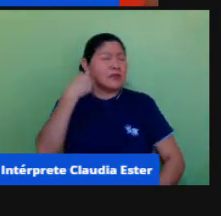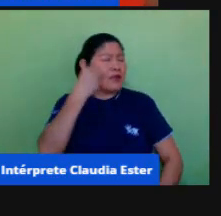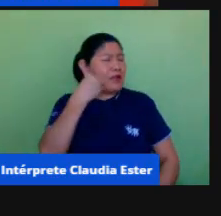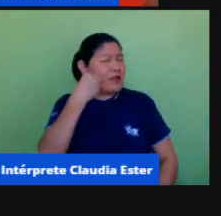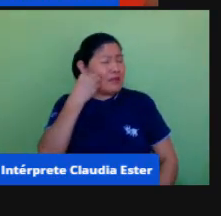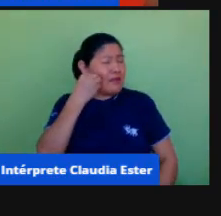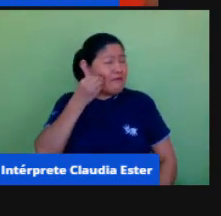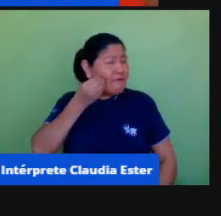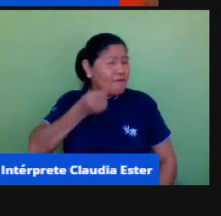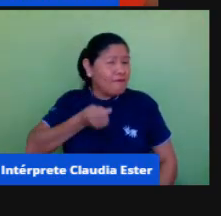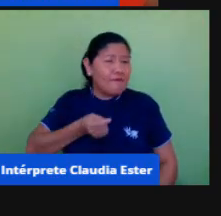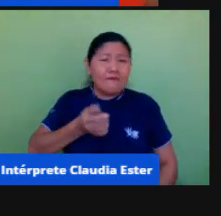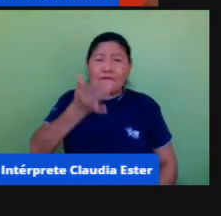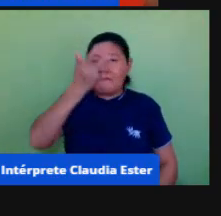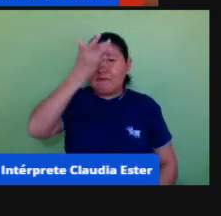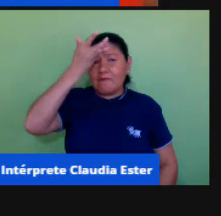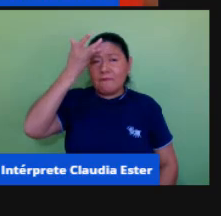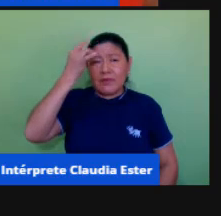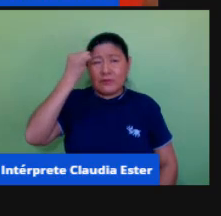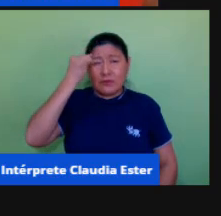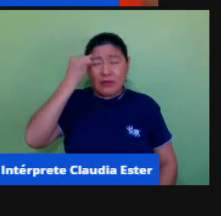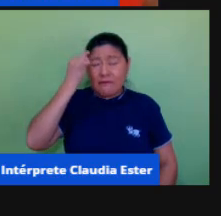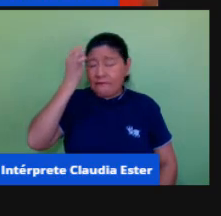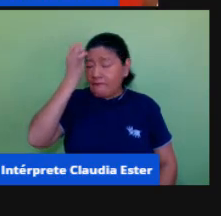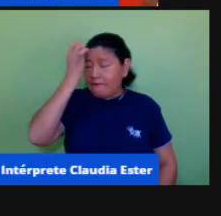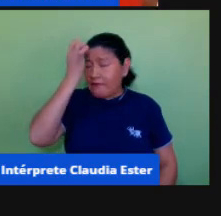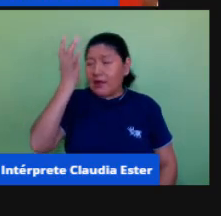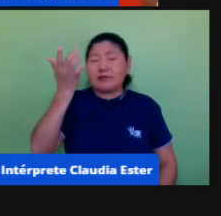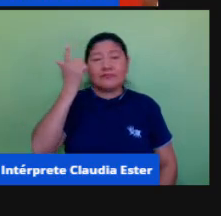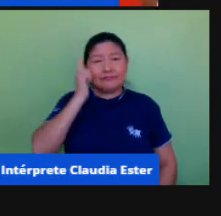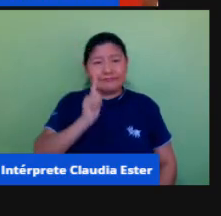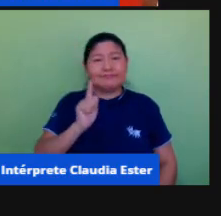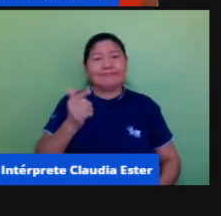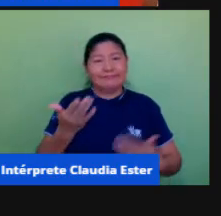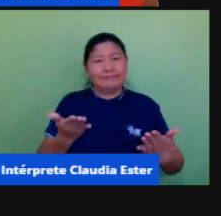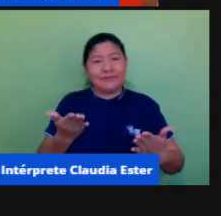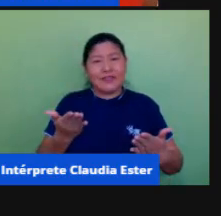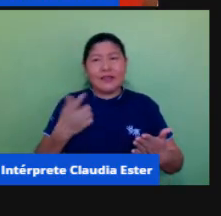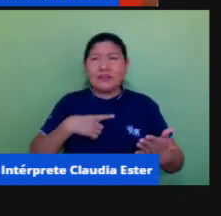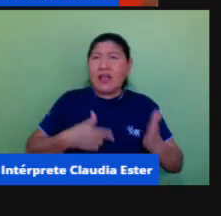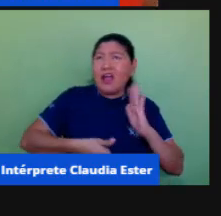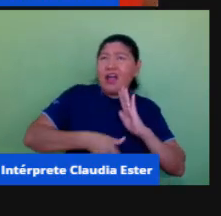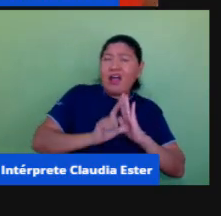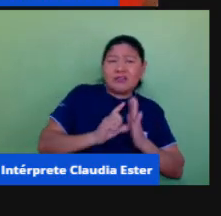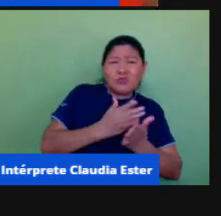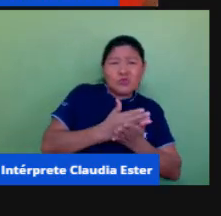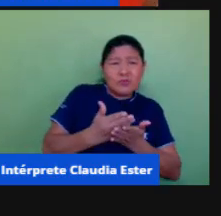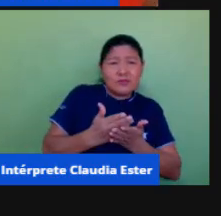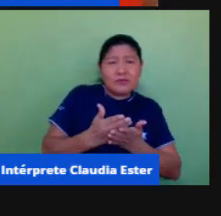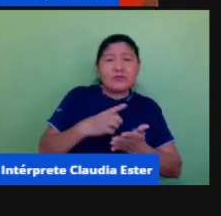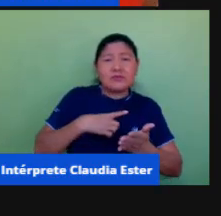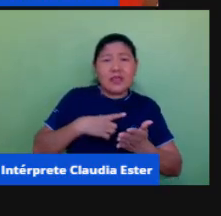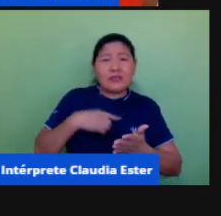que estão muito ligados à tecnologia, alunos que estão inseridos dentro dessa